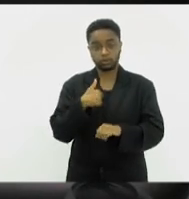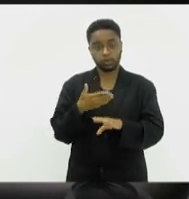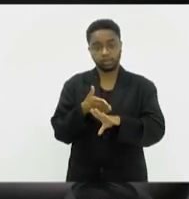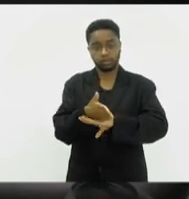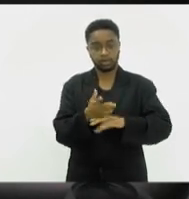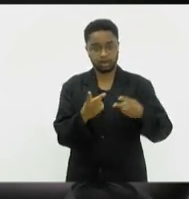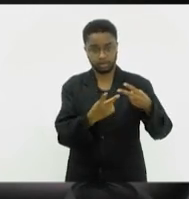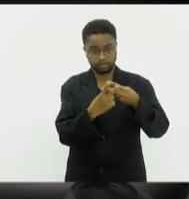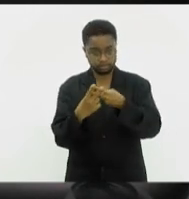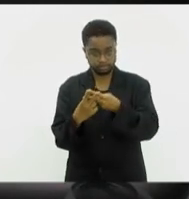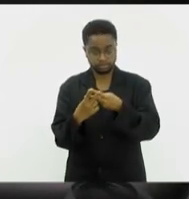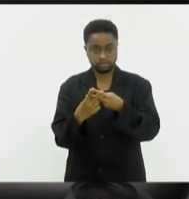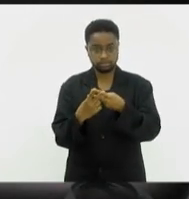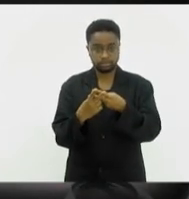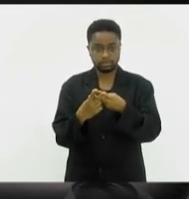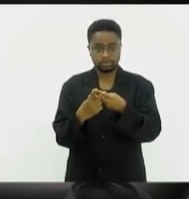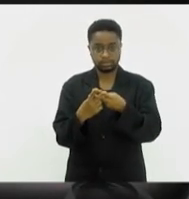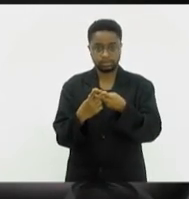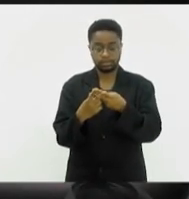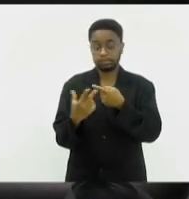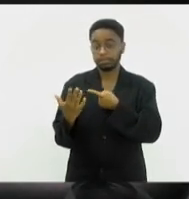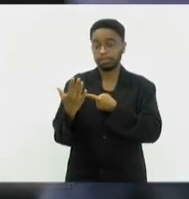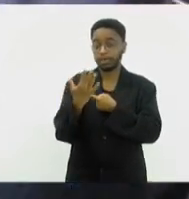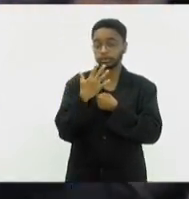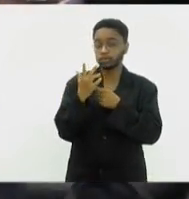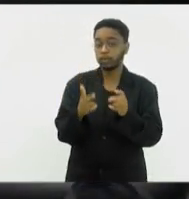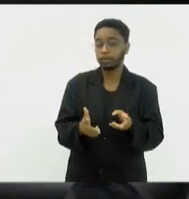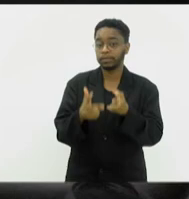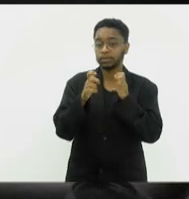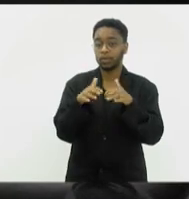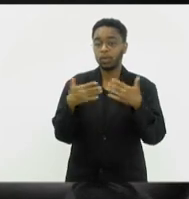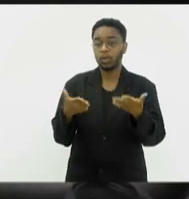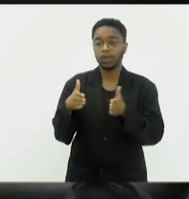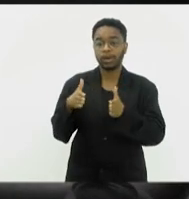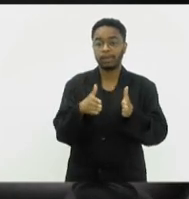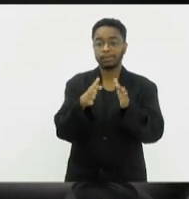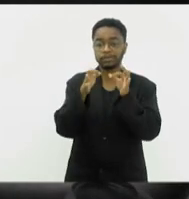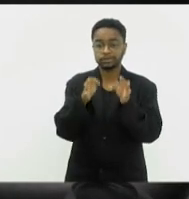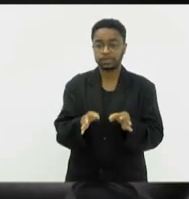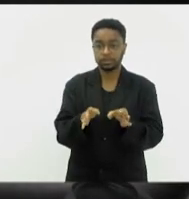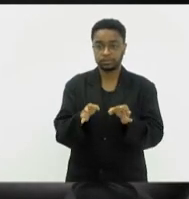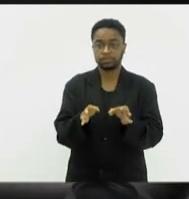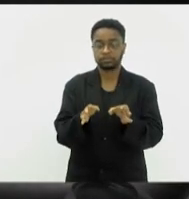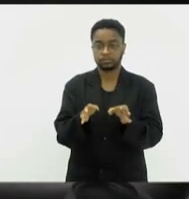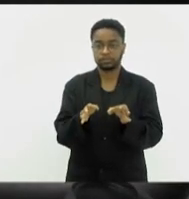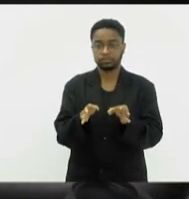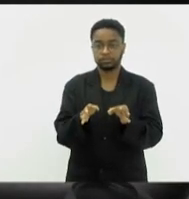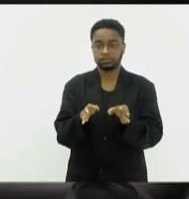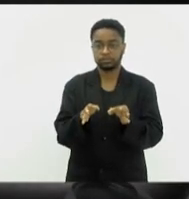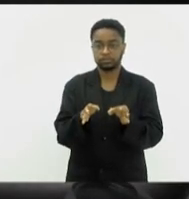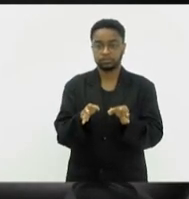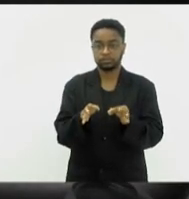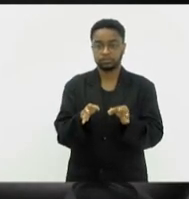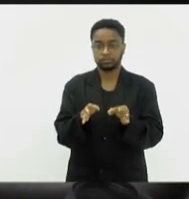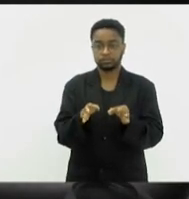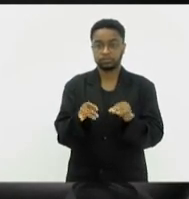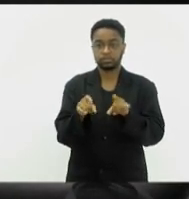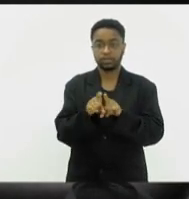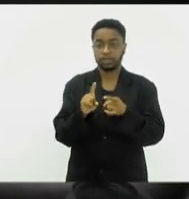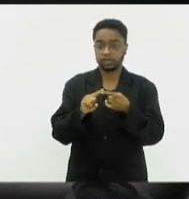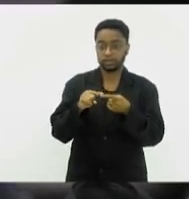cárcere, isso serviu para poder ver qual era o caminho certo, o caminho correto. E, a partir de